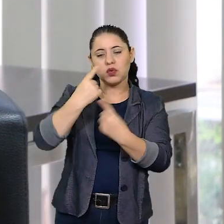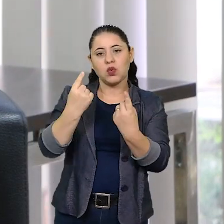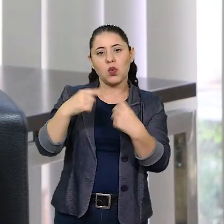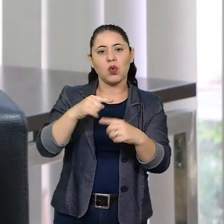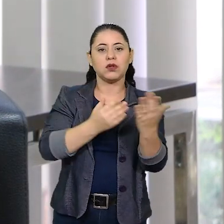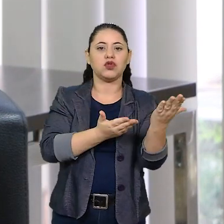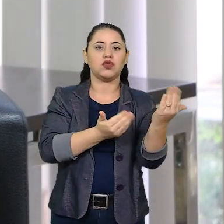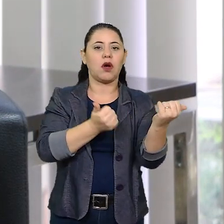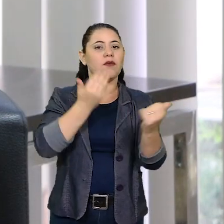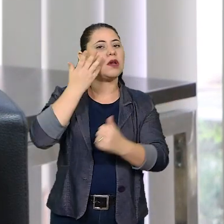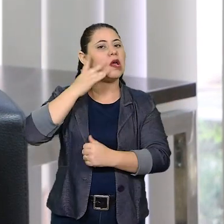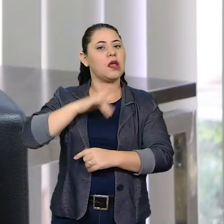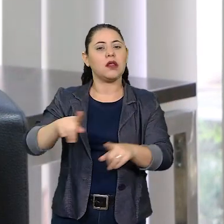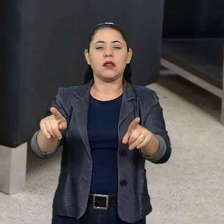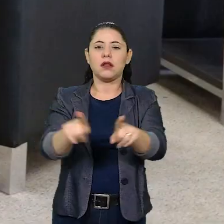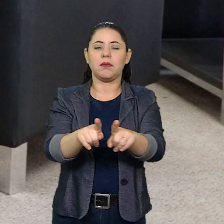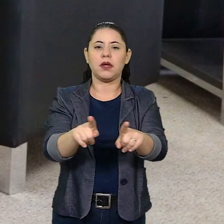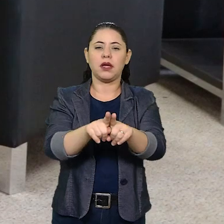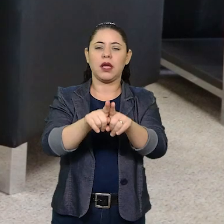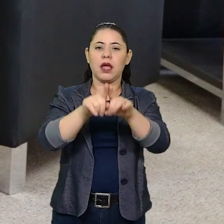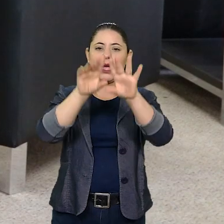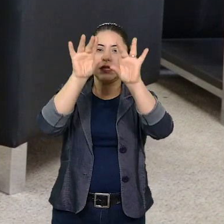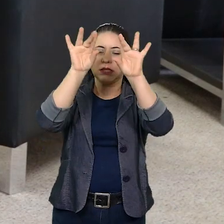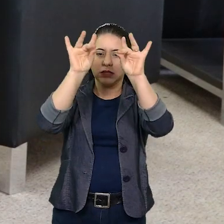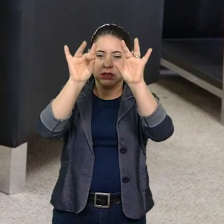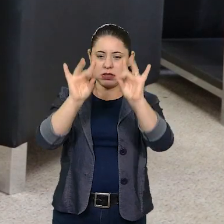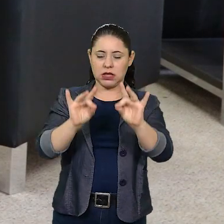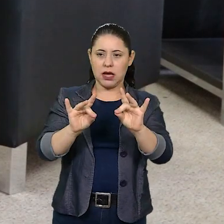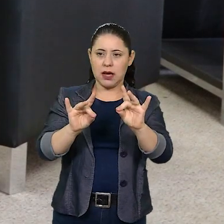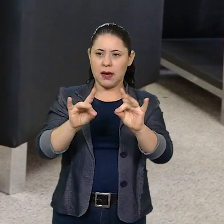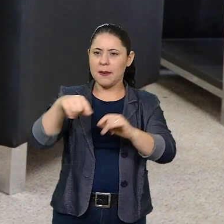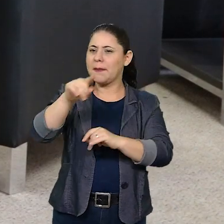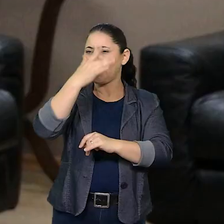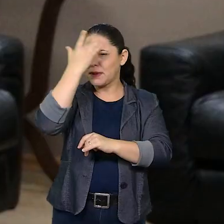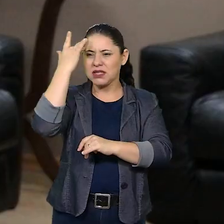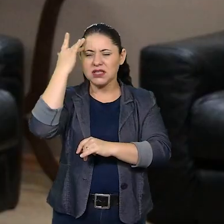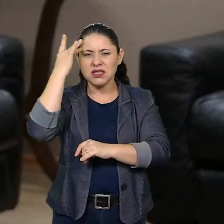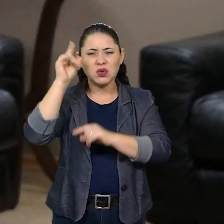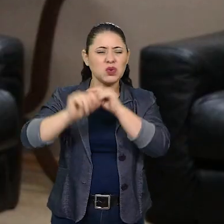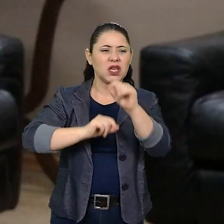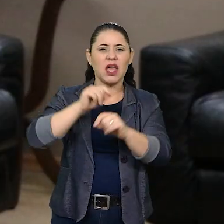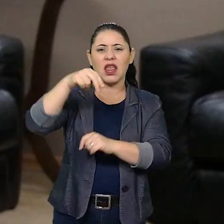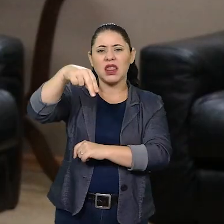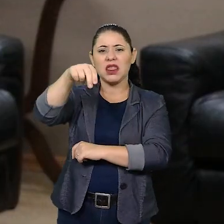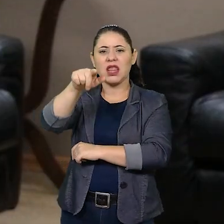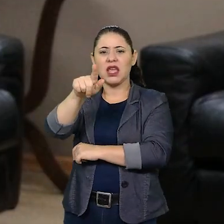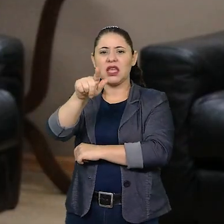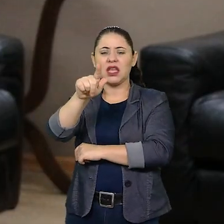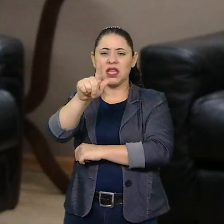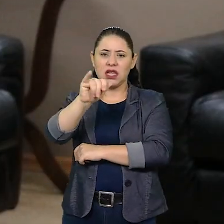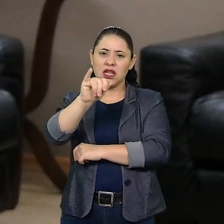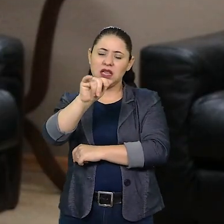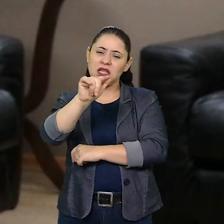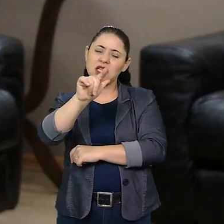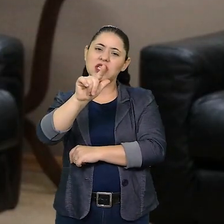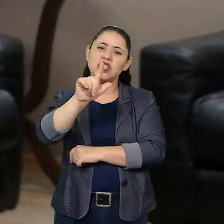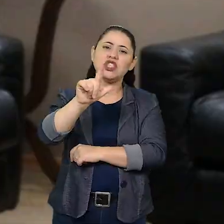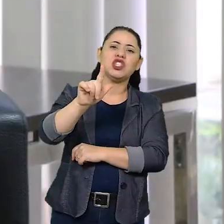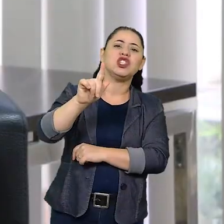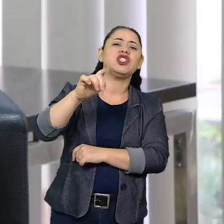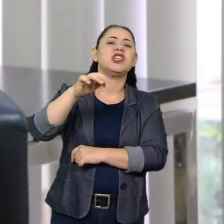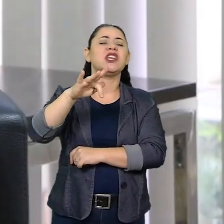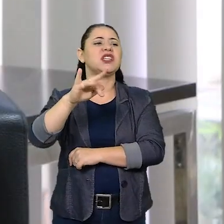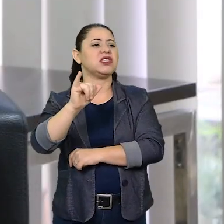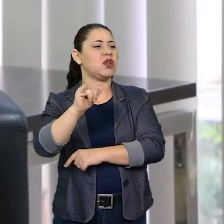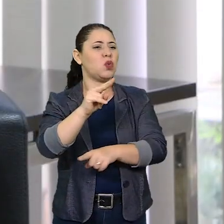e adolescente. A senhora poderia exemplificar para a gente, para as pessoas entenderem o que seria negligenciar, né, uma criança e um adolescente?